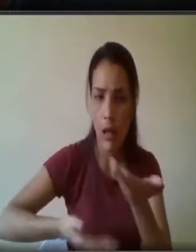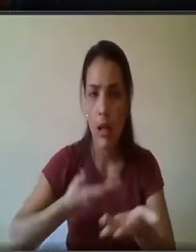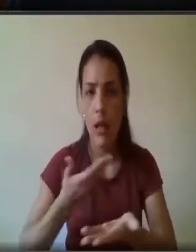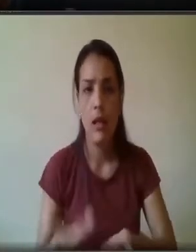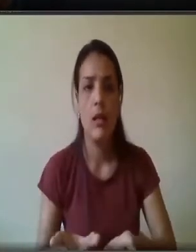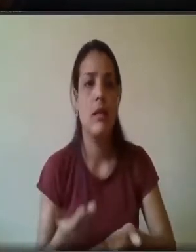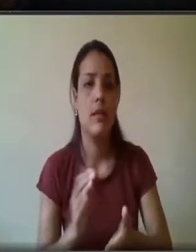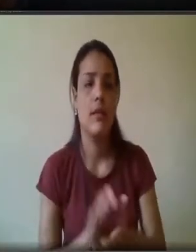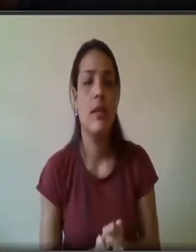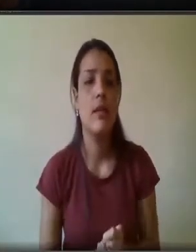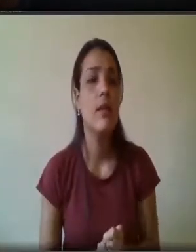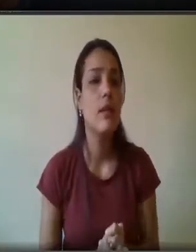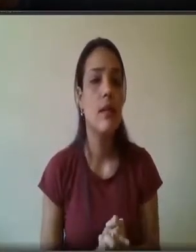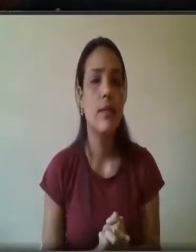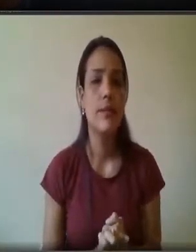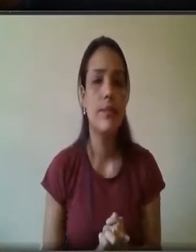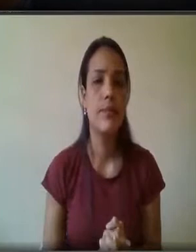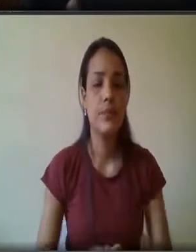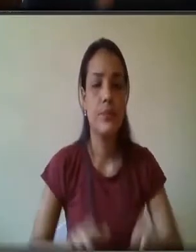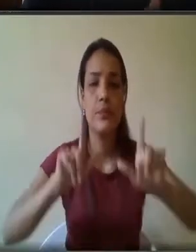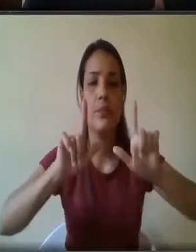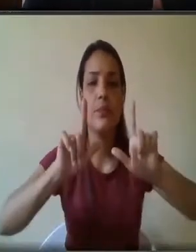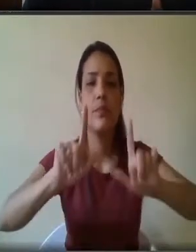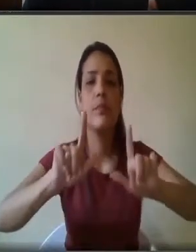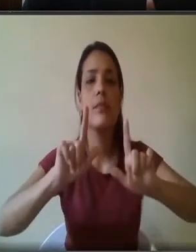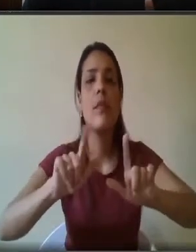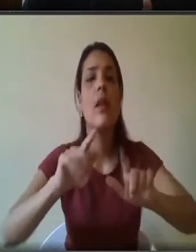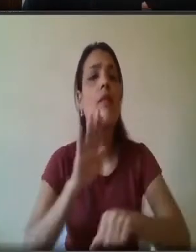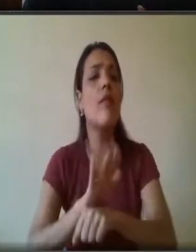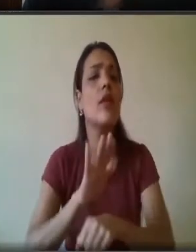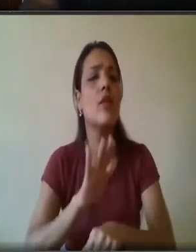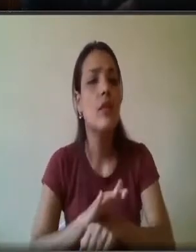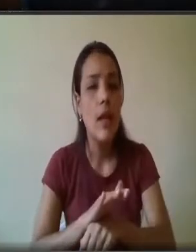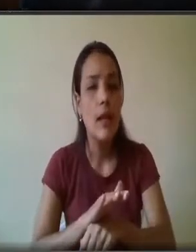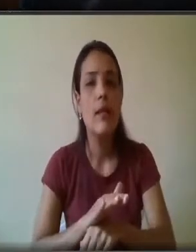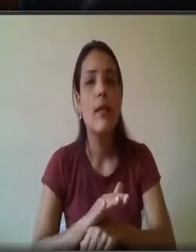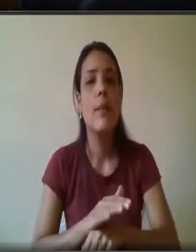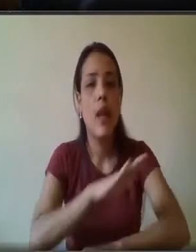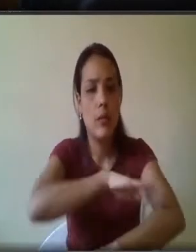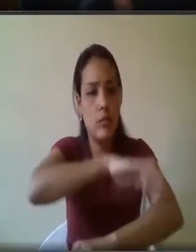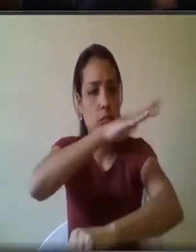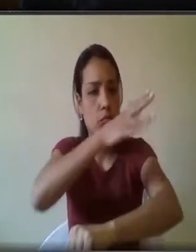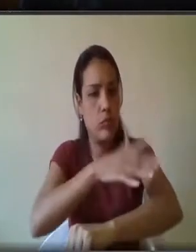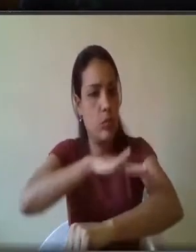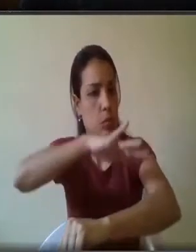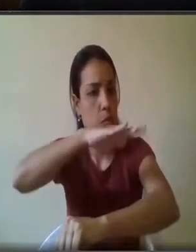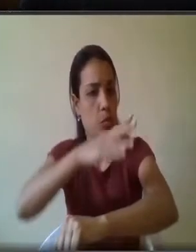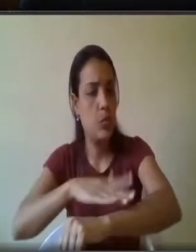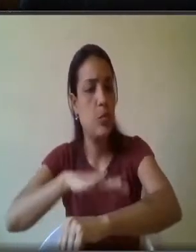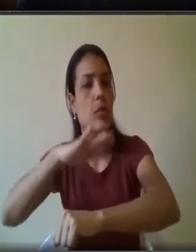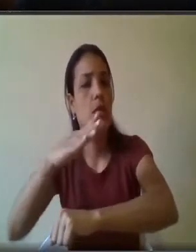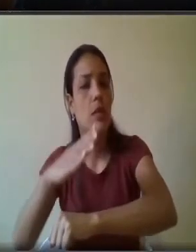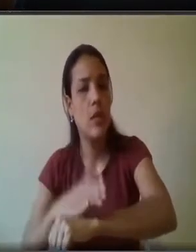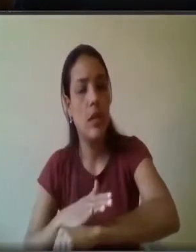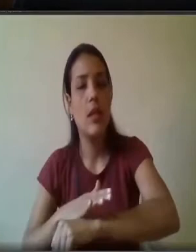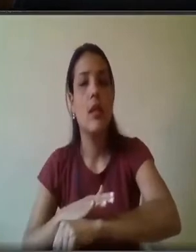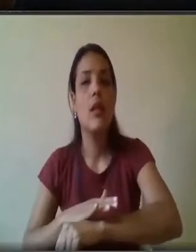fazer. E essas placas tectônicas vão contribuir para formar relevos, vão contribuir para a formação